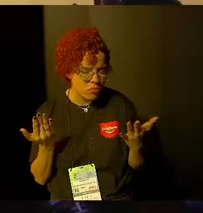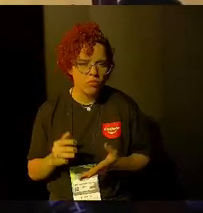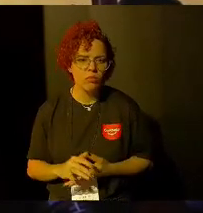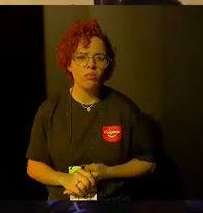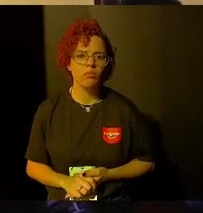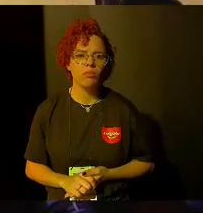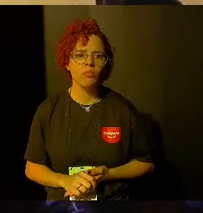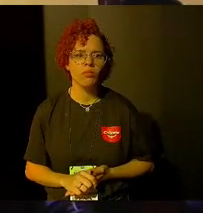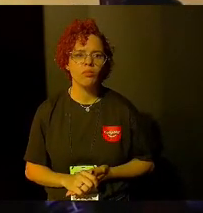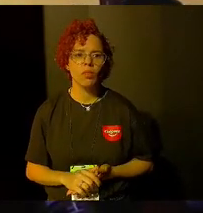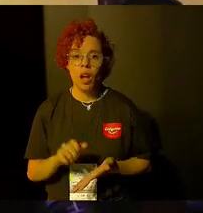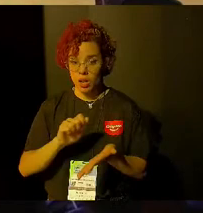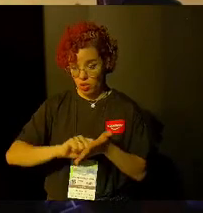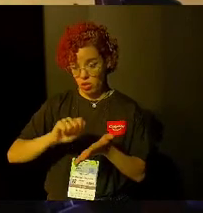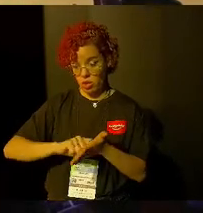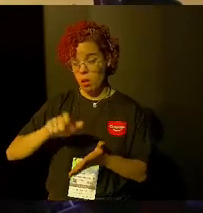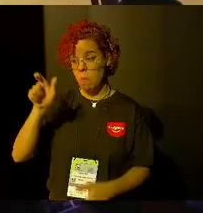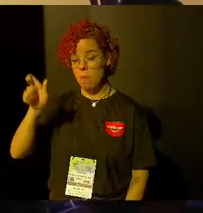escritos